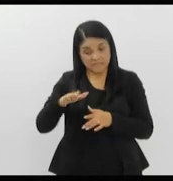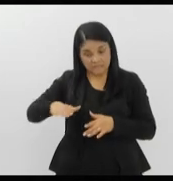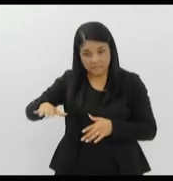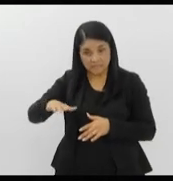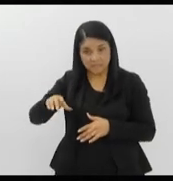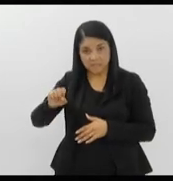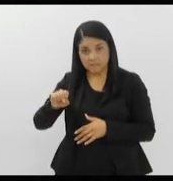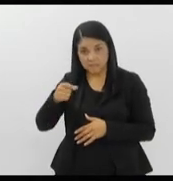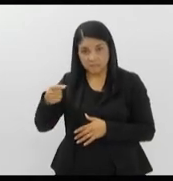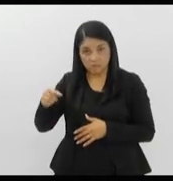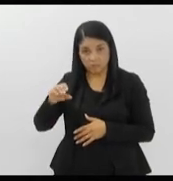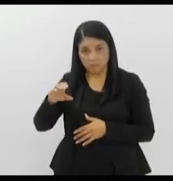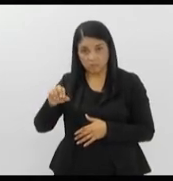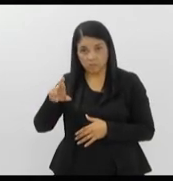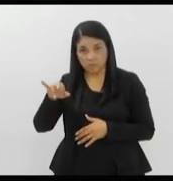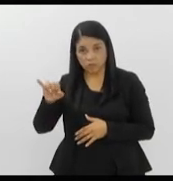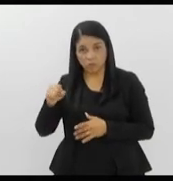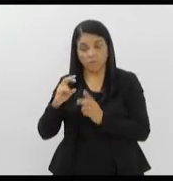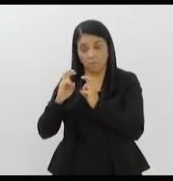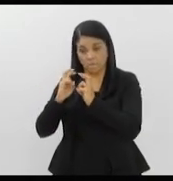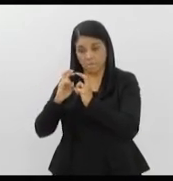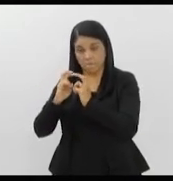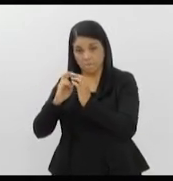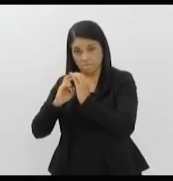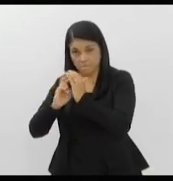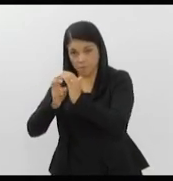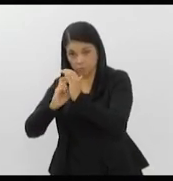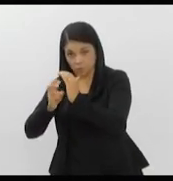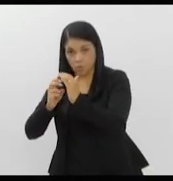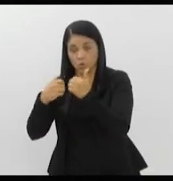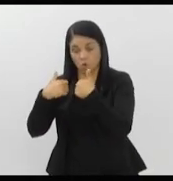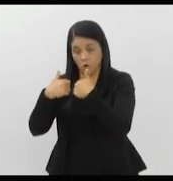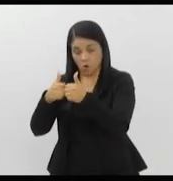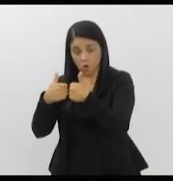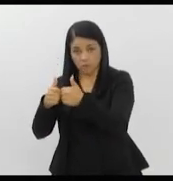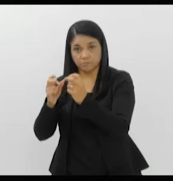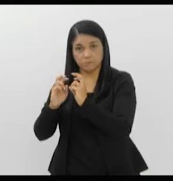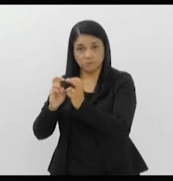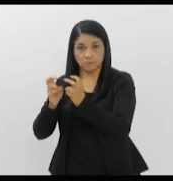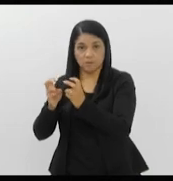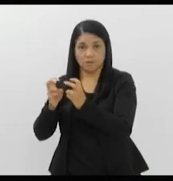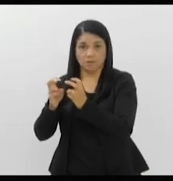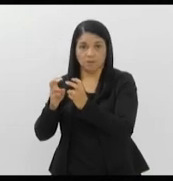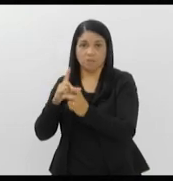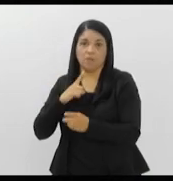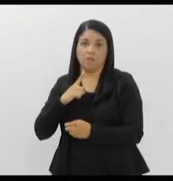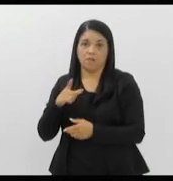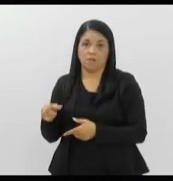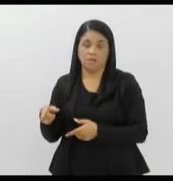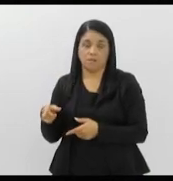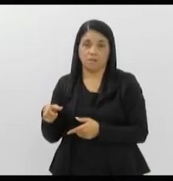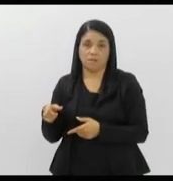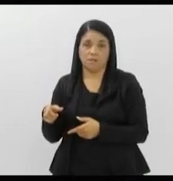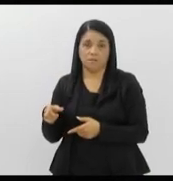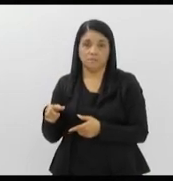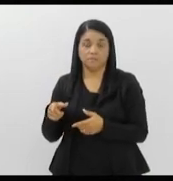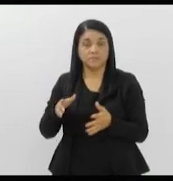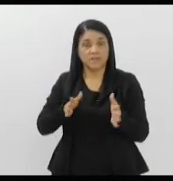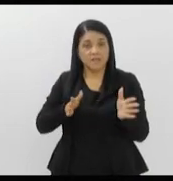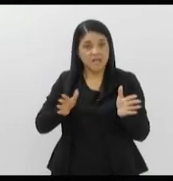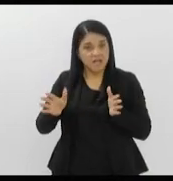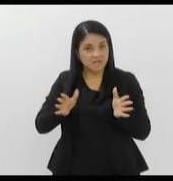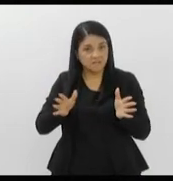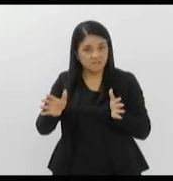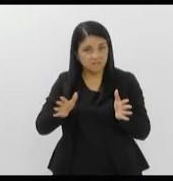de integração, metrô, ônibus e trem. Então, do seu ponto de vista de